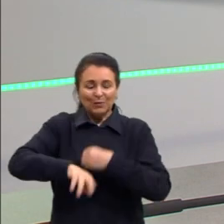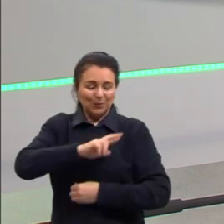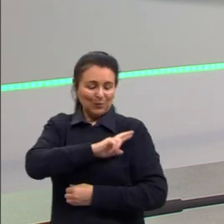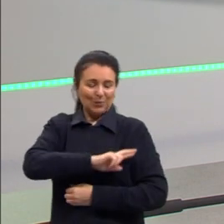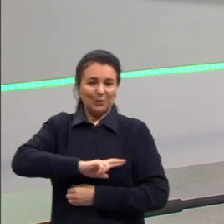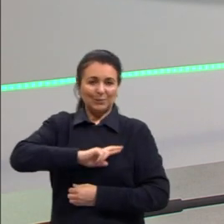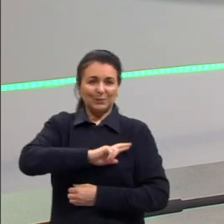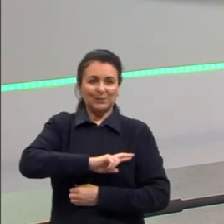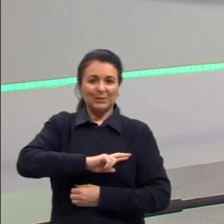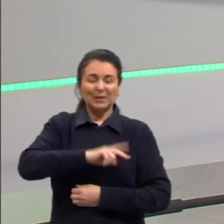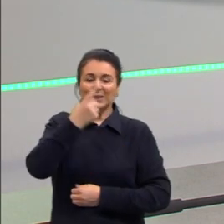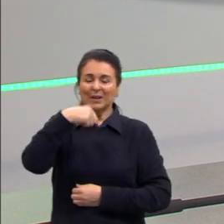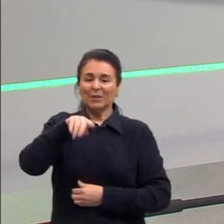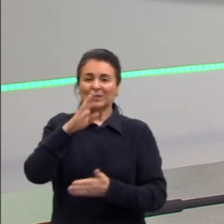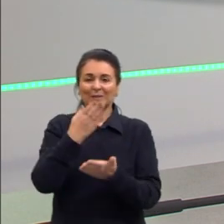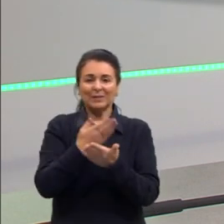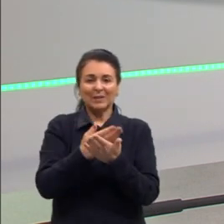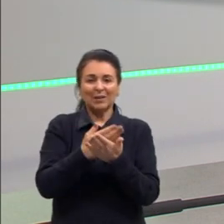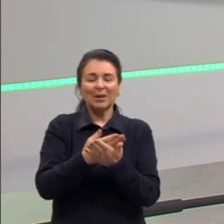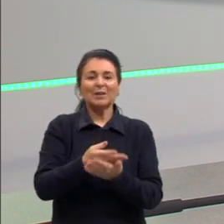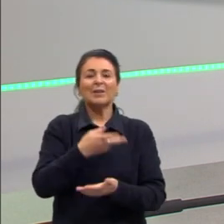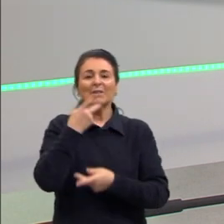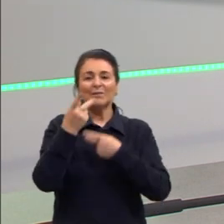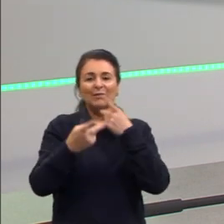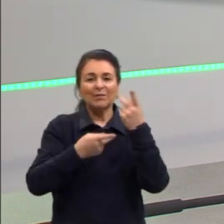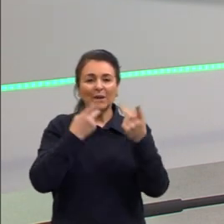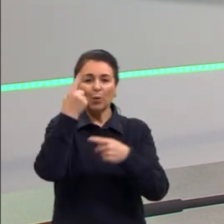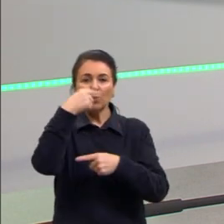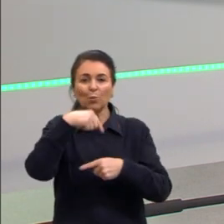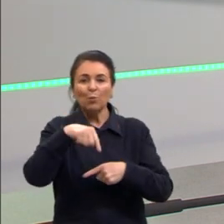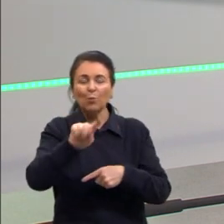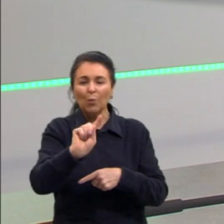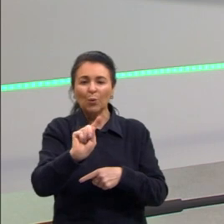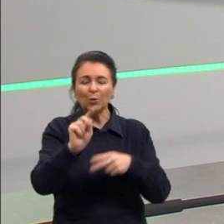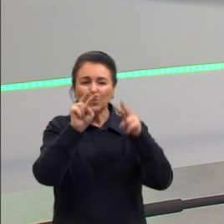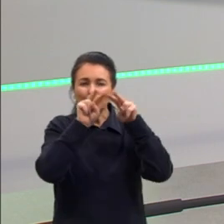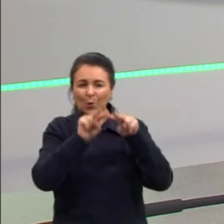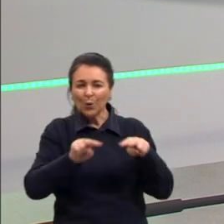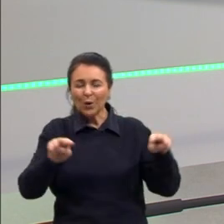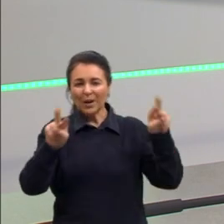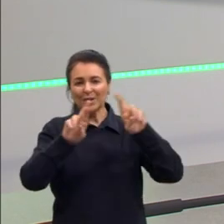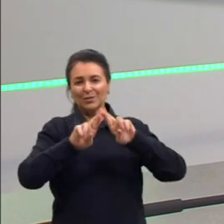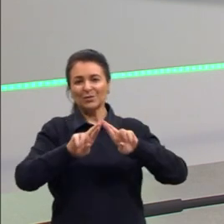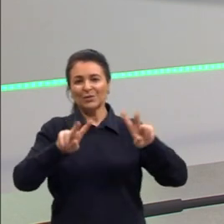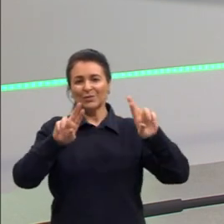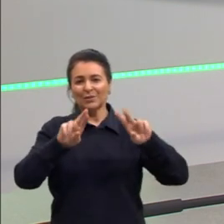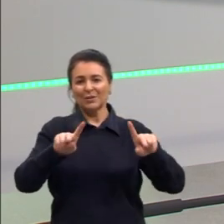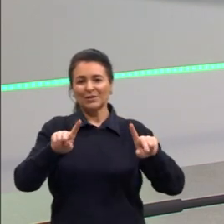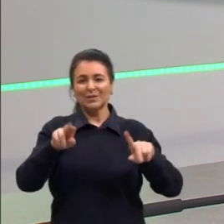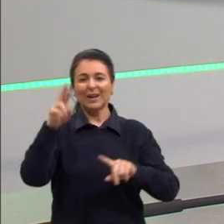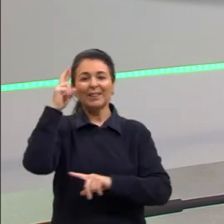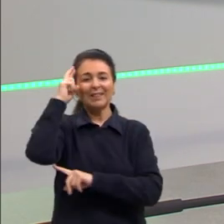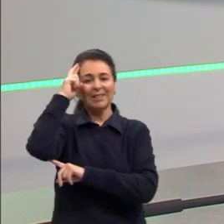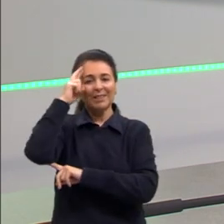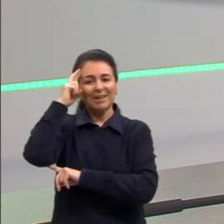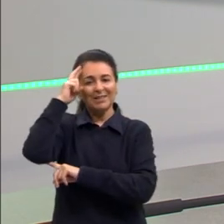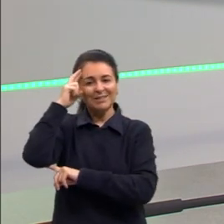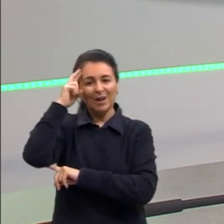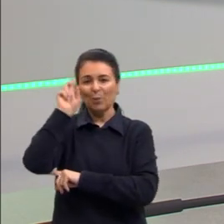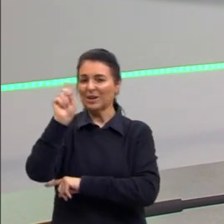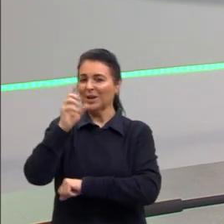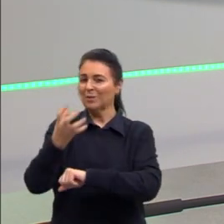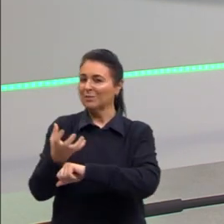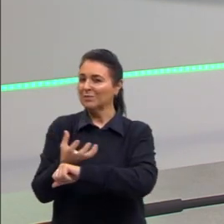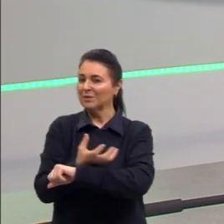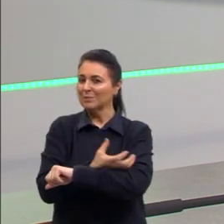romantismo e na próxima aula né a gente vai falar sobre um outro olhar um olhar o que da razão e não mais de emoção